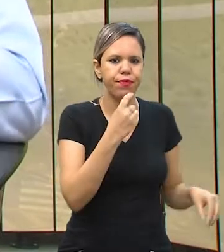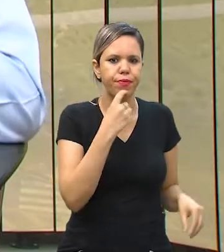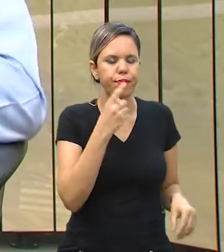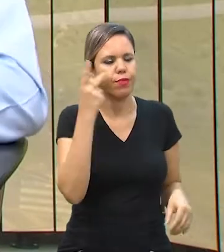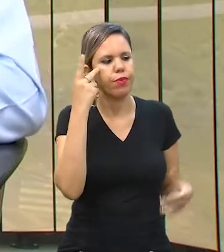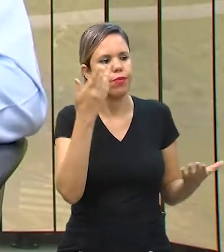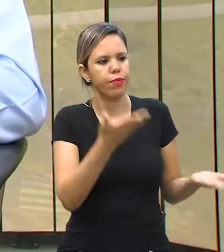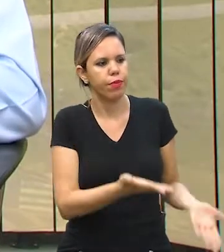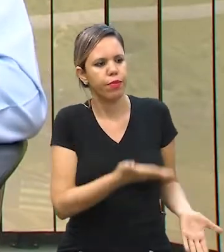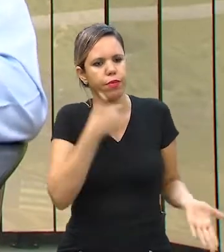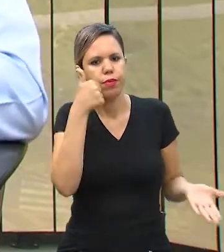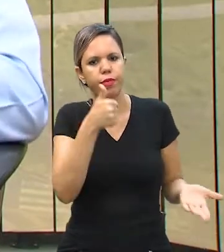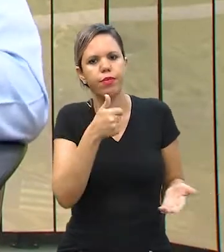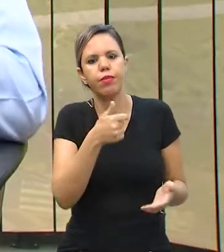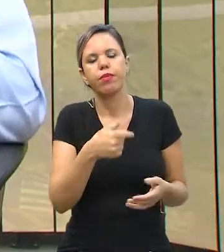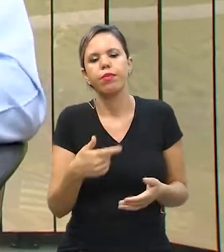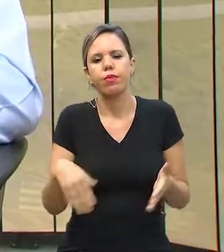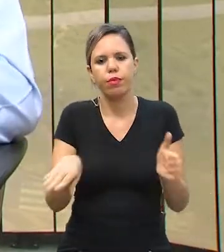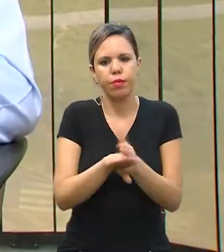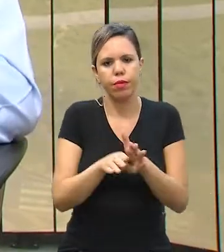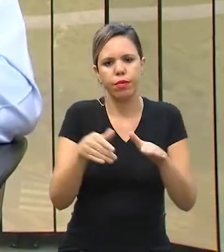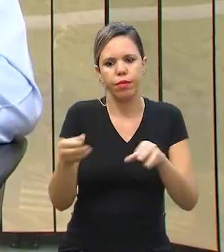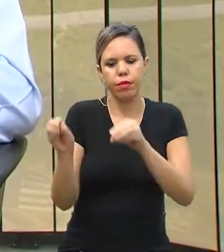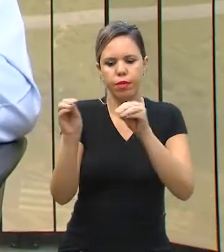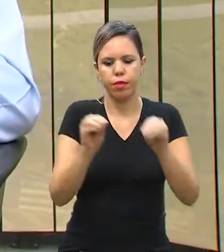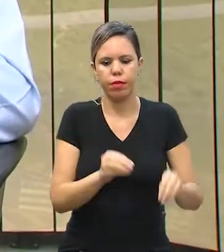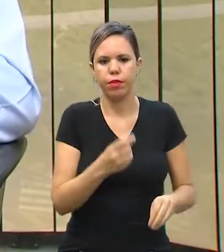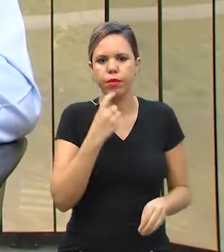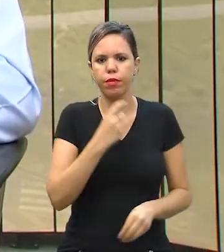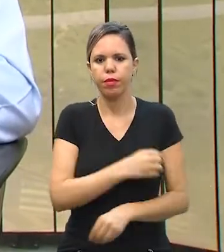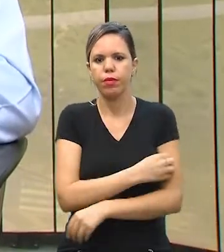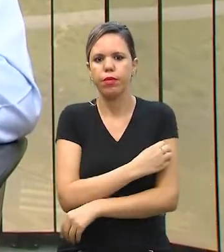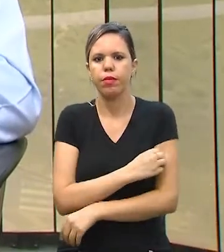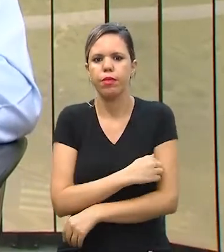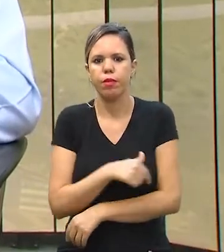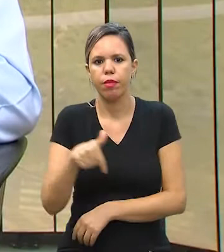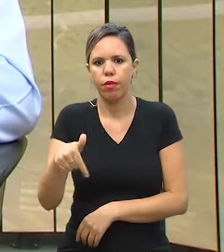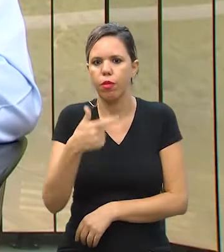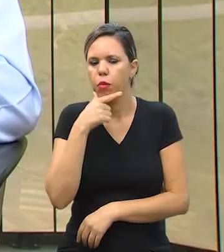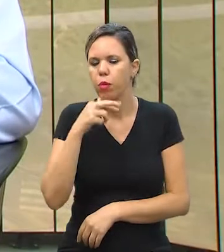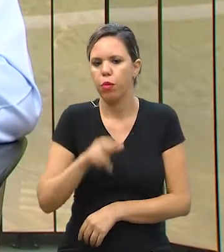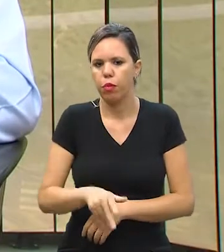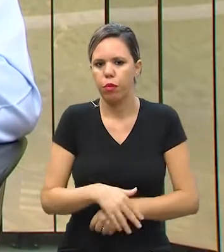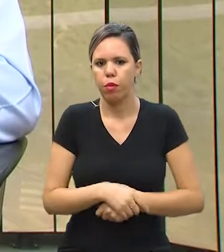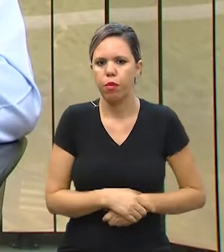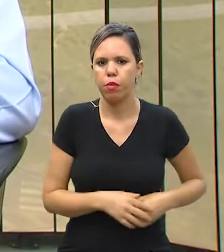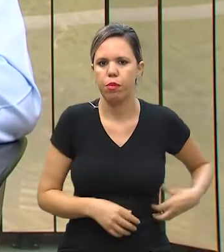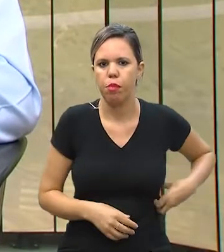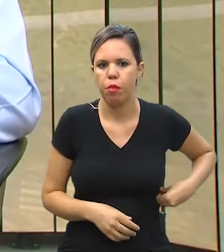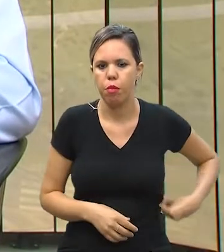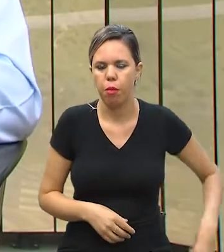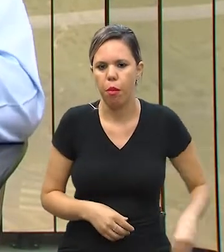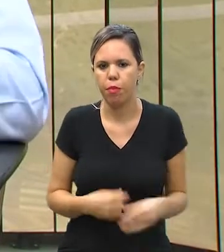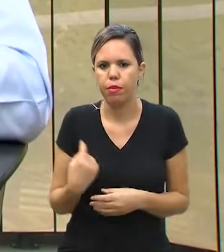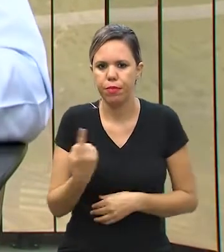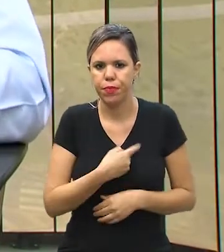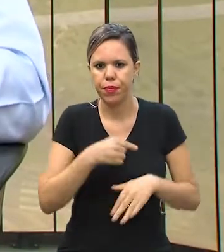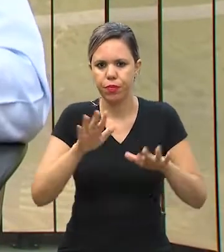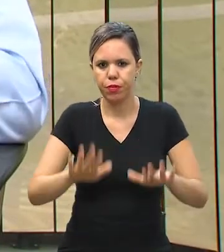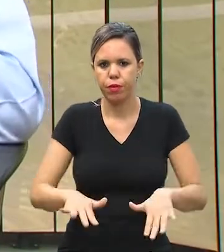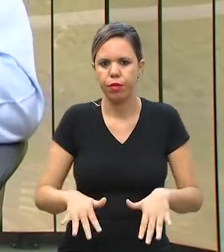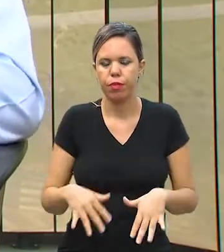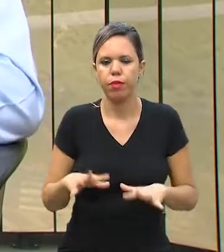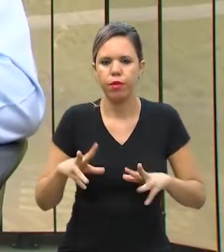atrás de melhorias, e acabamos vindo para cá em 7 irmãos, entendeu? Acabamos ficando